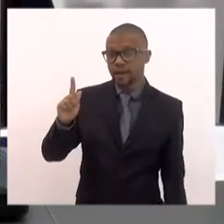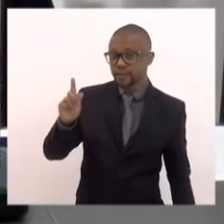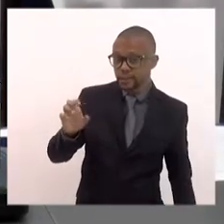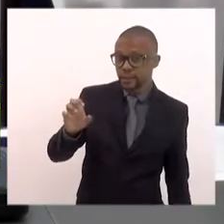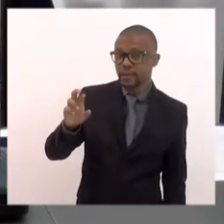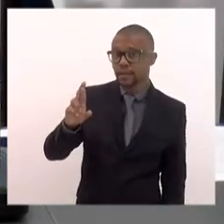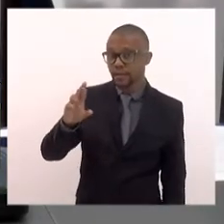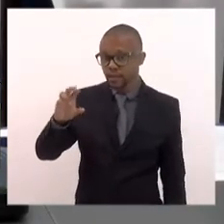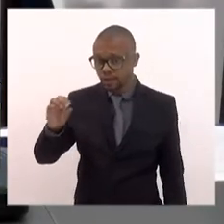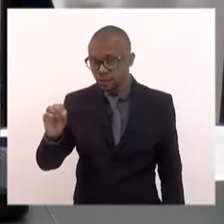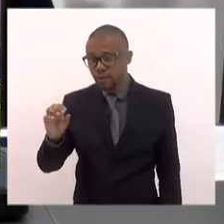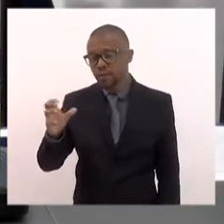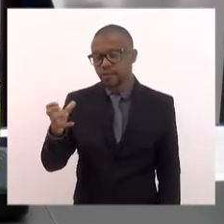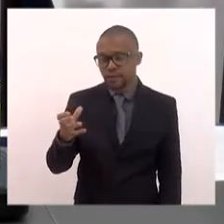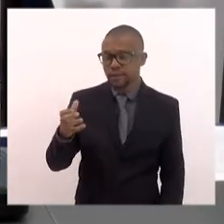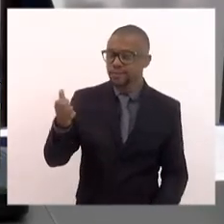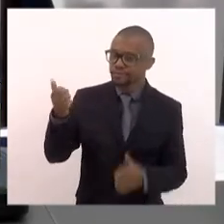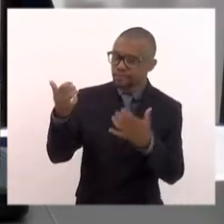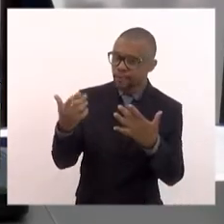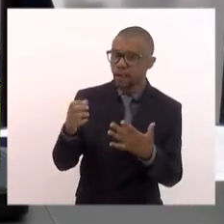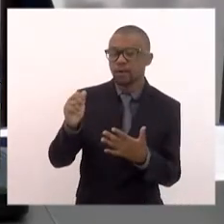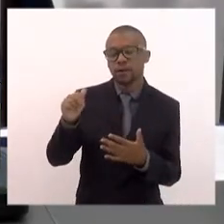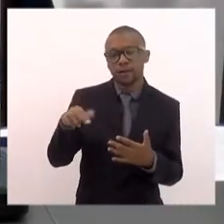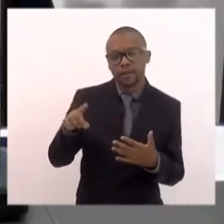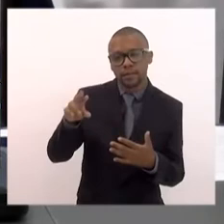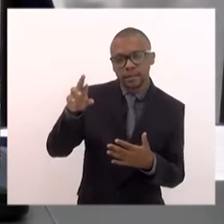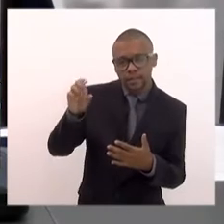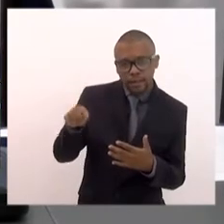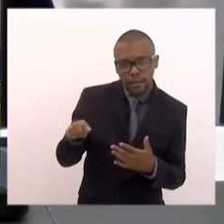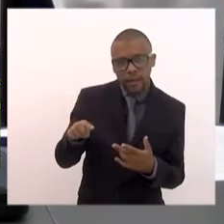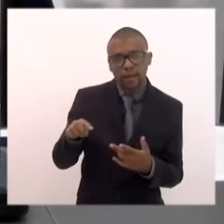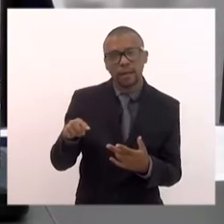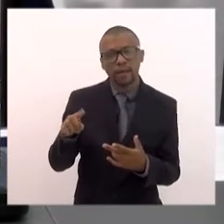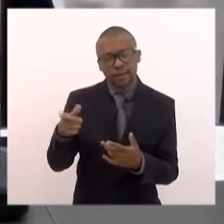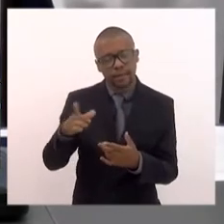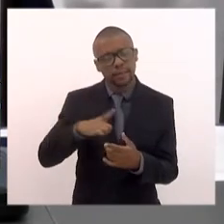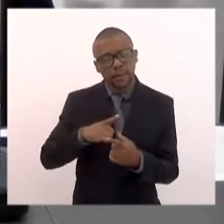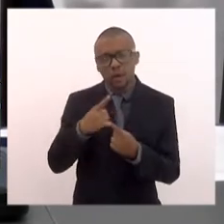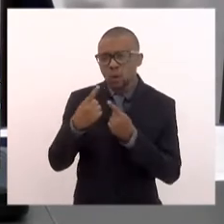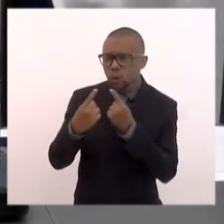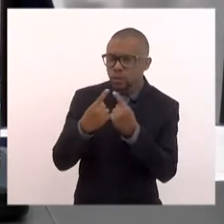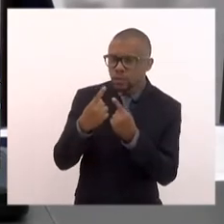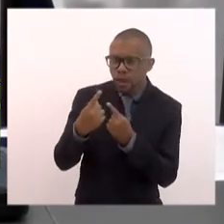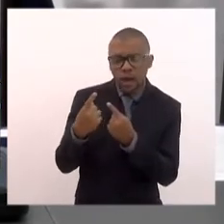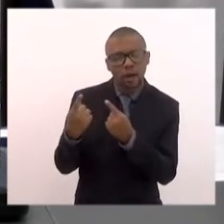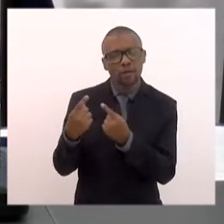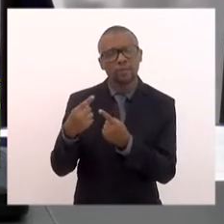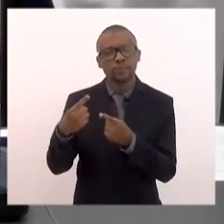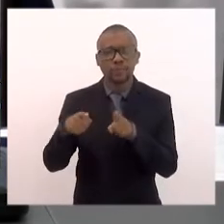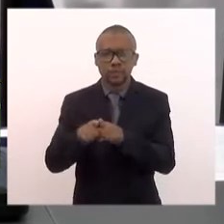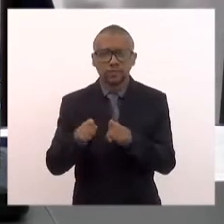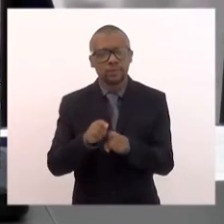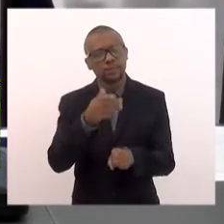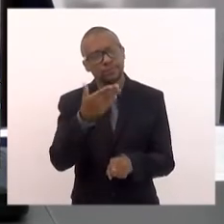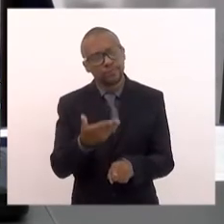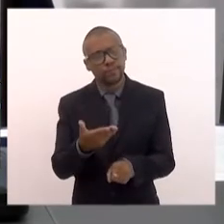o André Vila se mantêm permanentemente abertos ao diálogo, assim como o Nicola Miccioni, também secretário da Casa Civil.